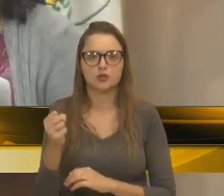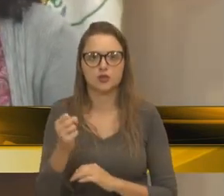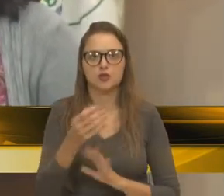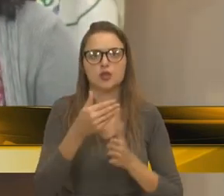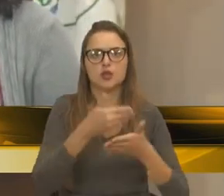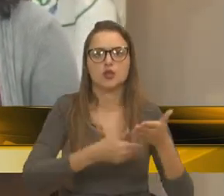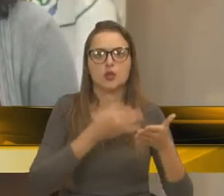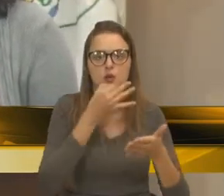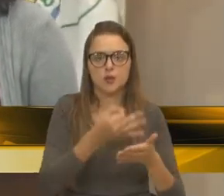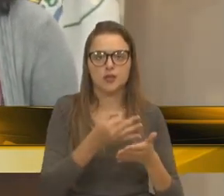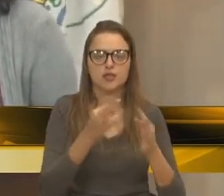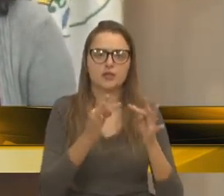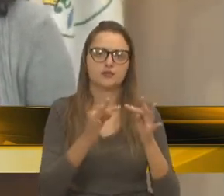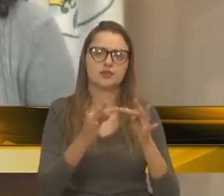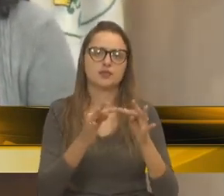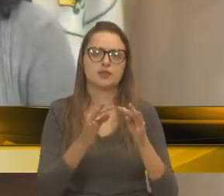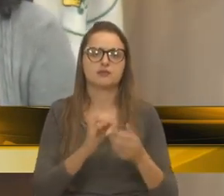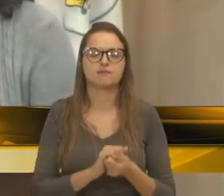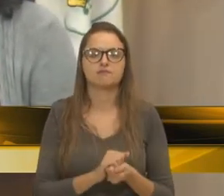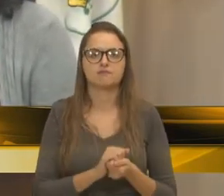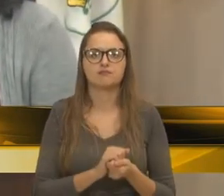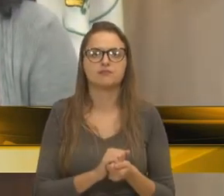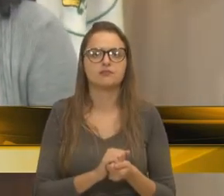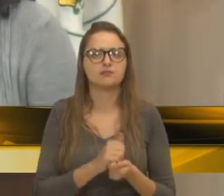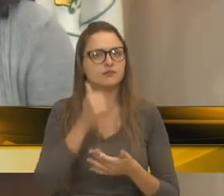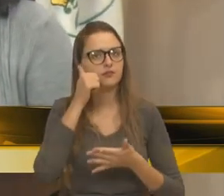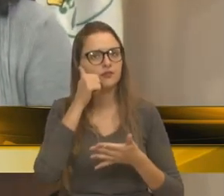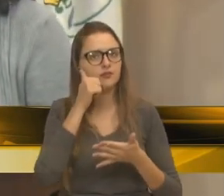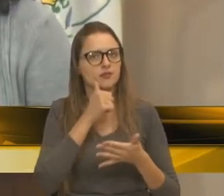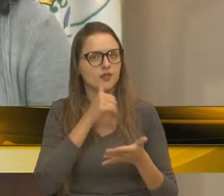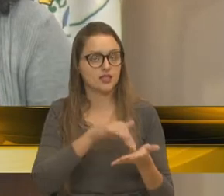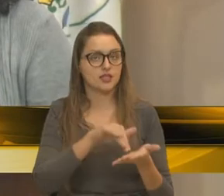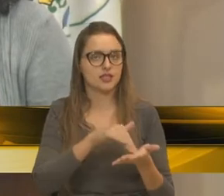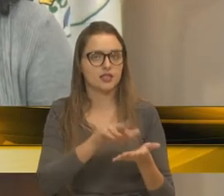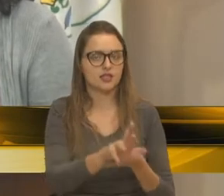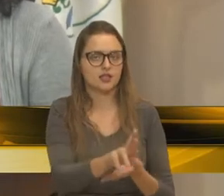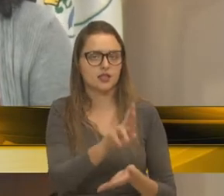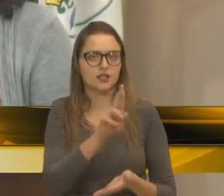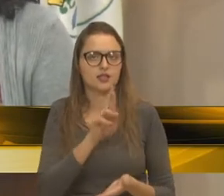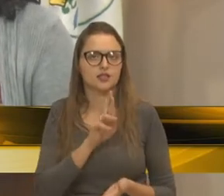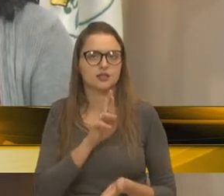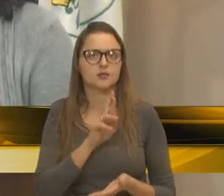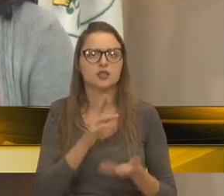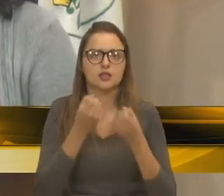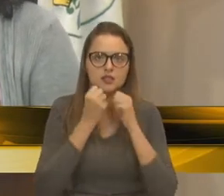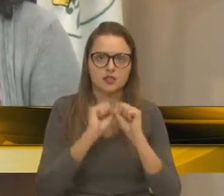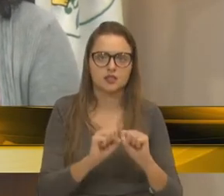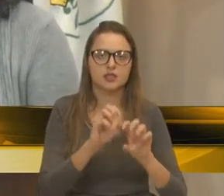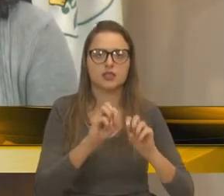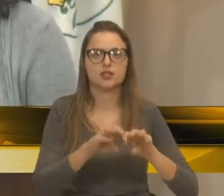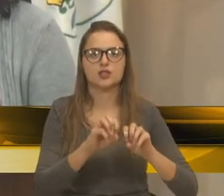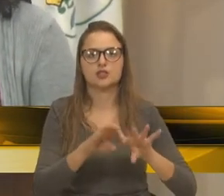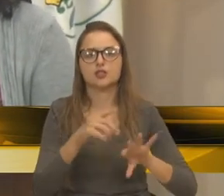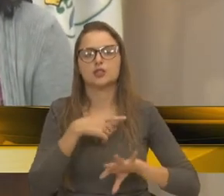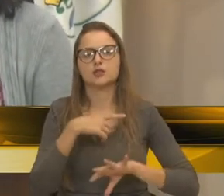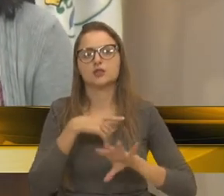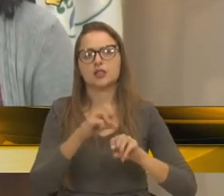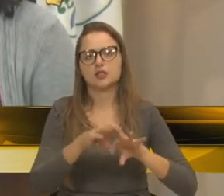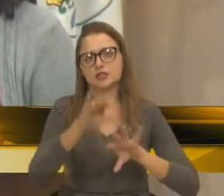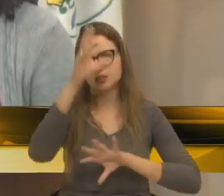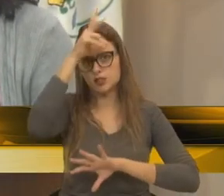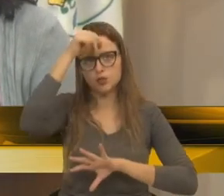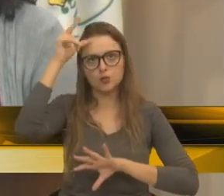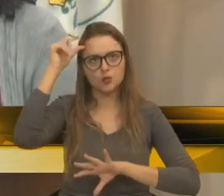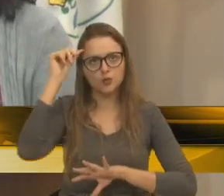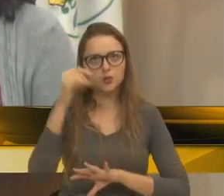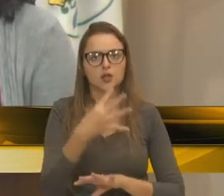gente? Aí ela vem e diz que a Secretaria Municipal de Educação oferece ensino público de qualidade,